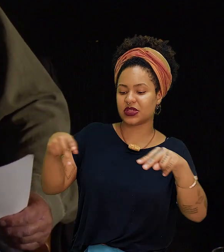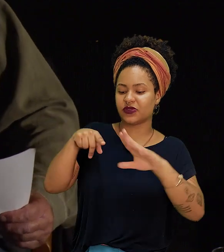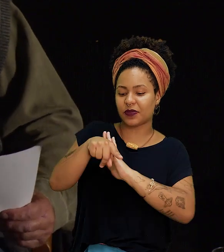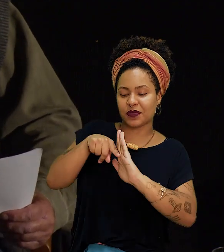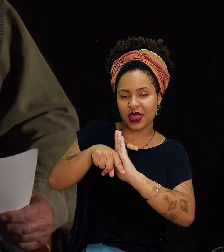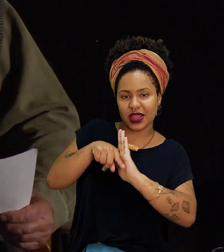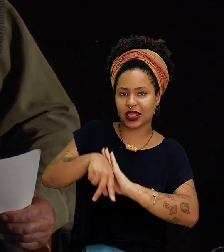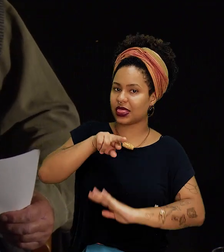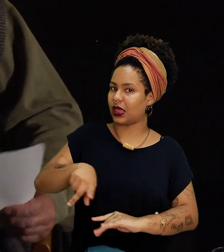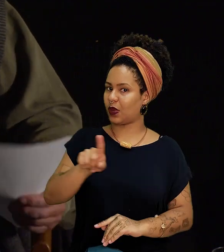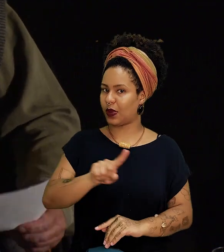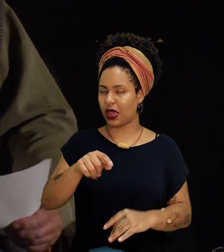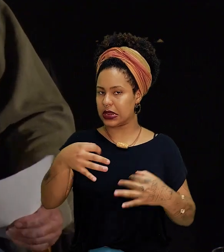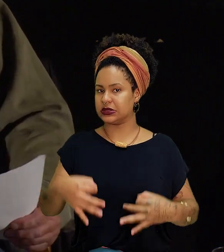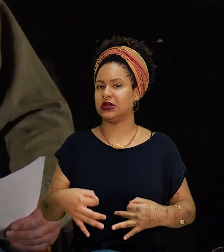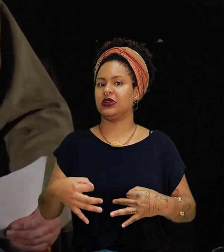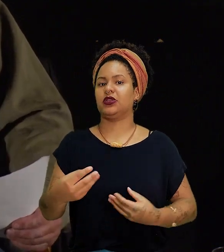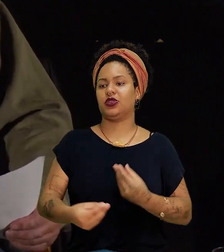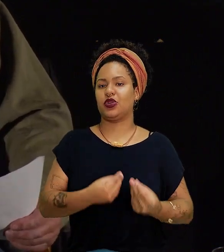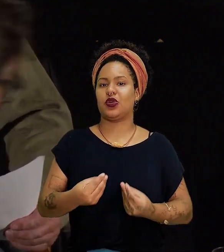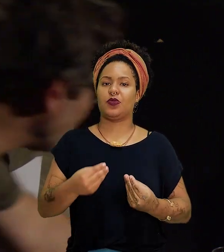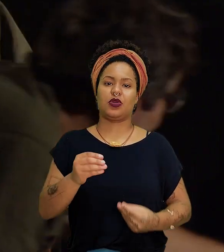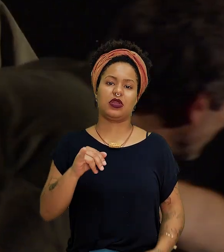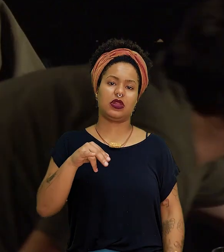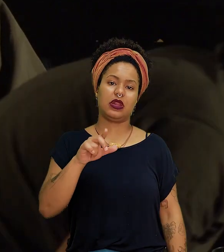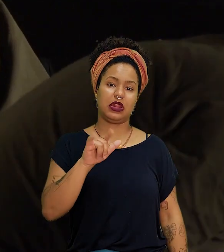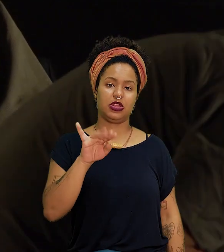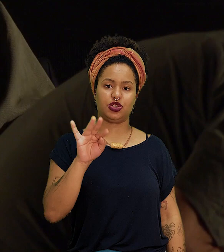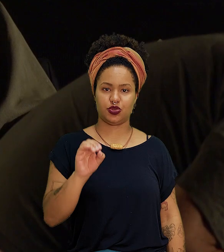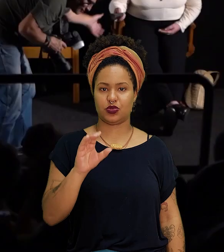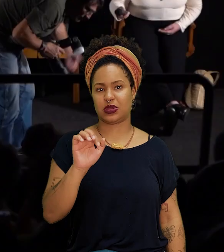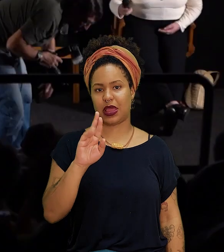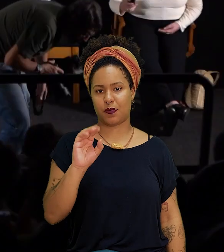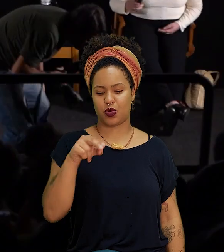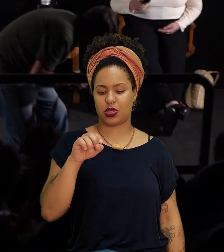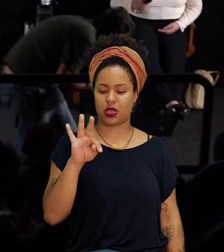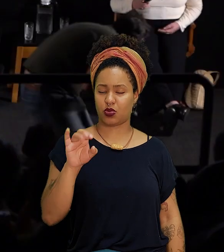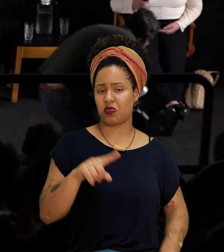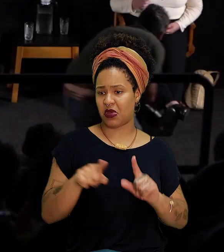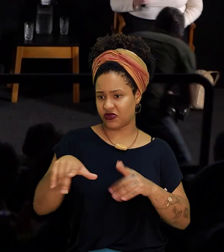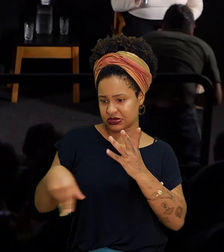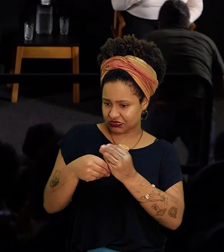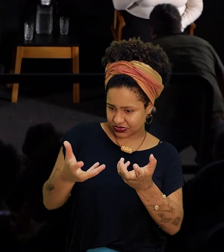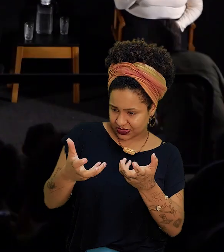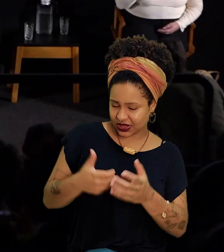perspectiva de pesquisa não seja exatamente os hidrocarbonetos, se você gostaria também de